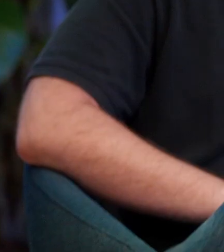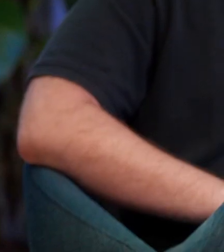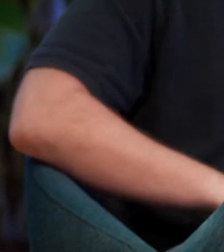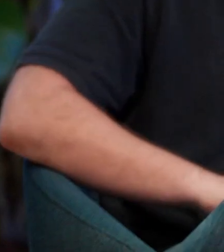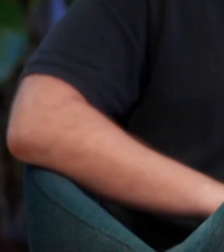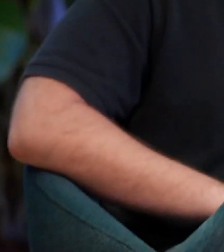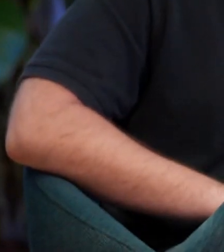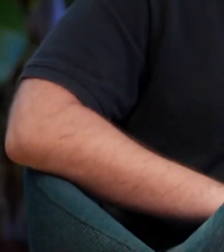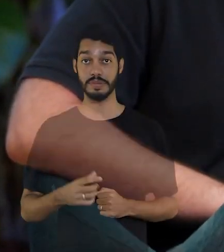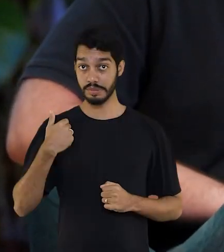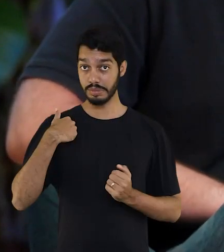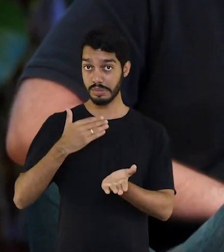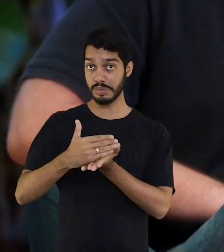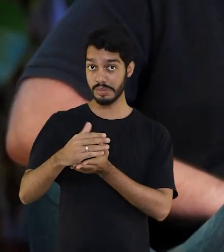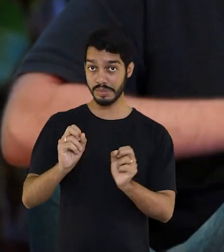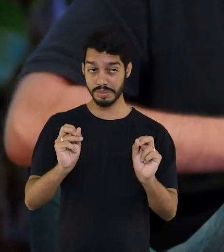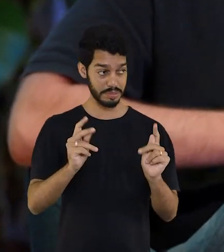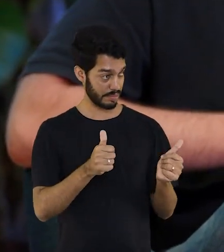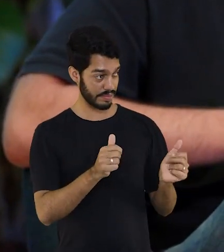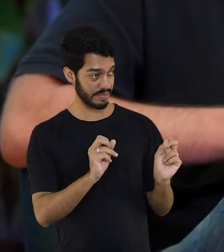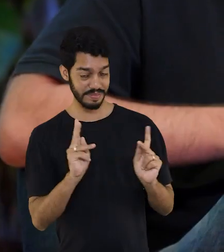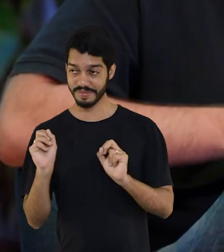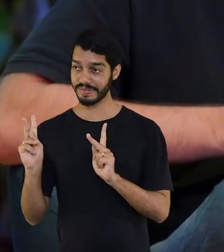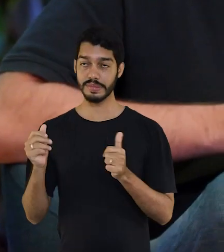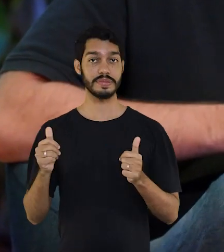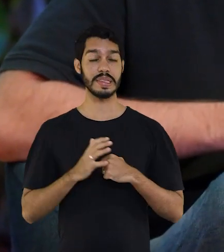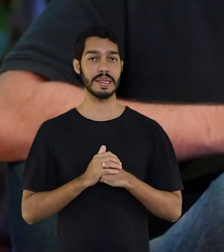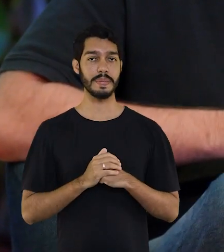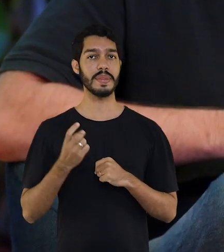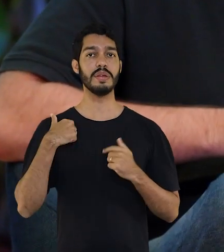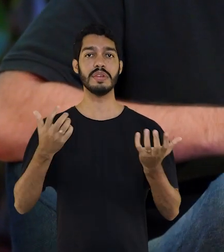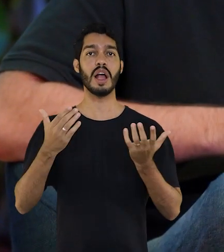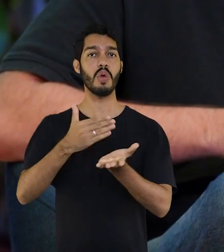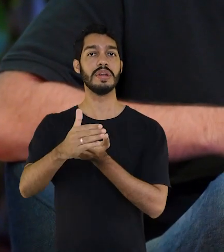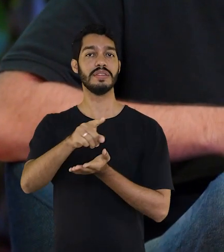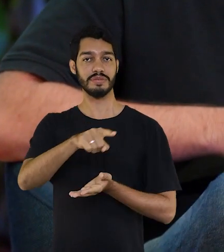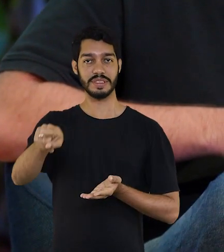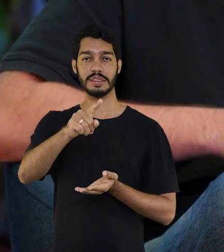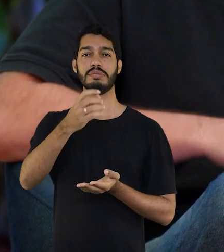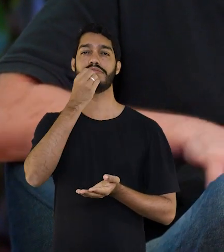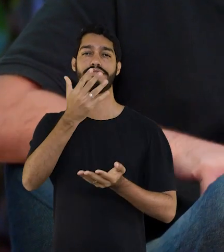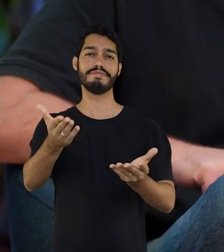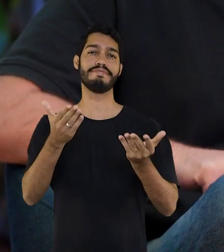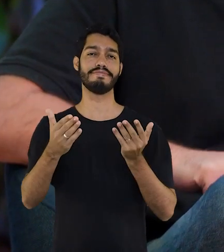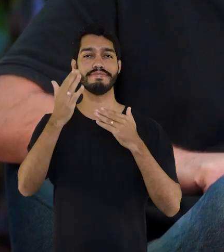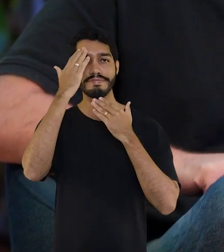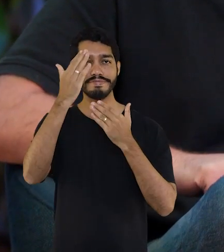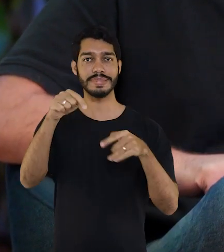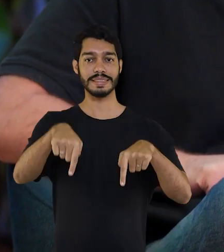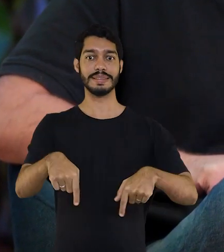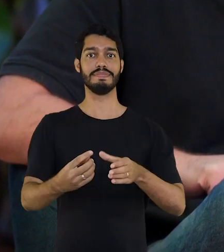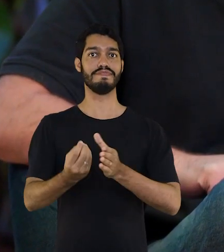Bom, então vamos lá. Então, vou começar aqui, pessoal, vocês me permitem? Bom, então eu gostaria de começar primeiro dando as boas-vindas a